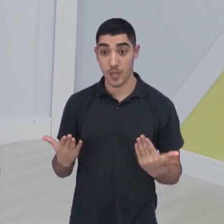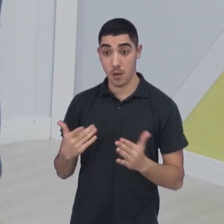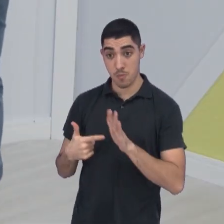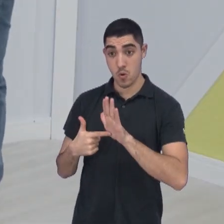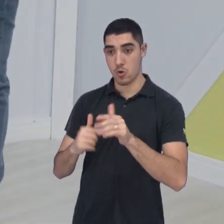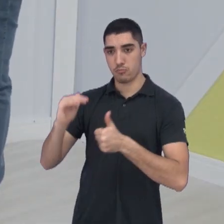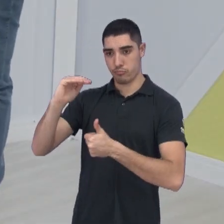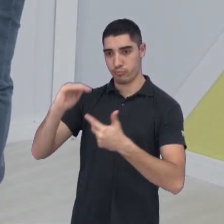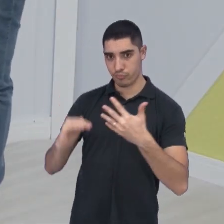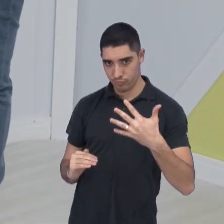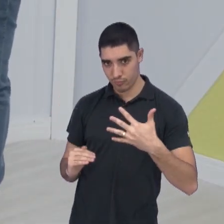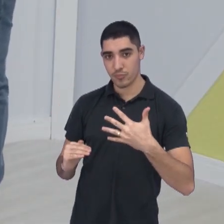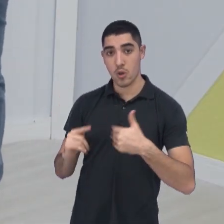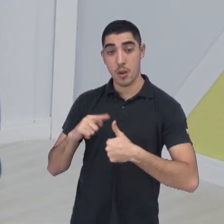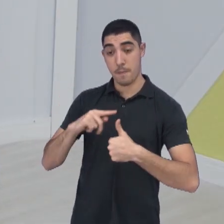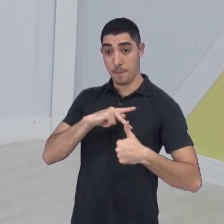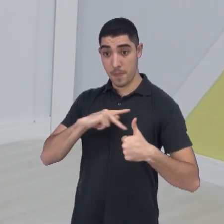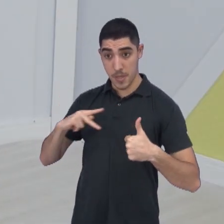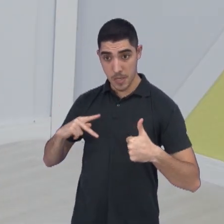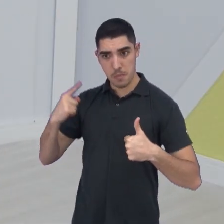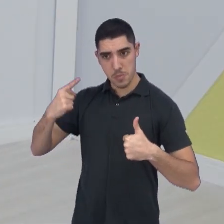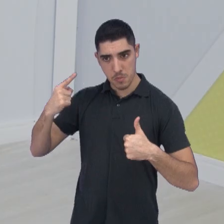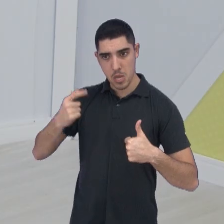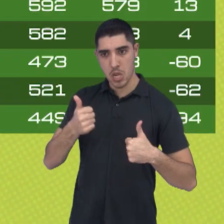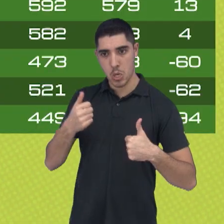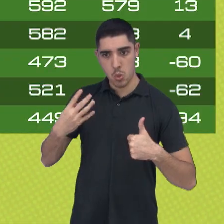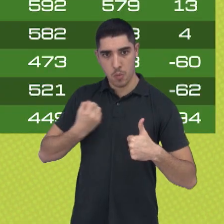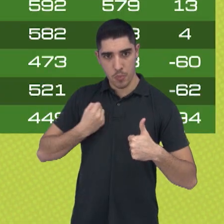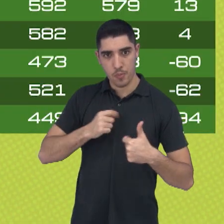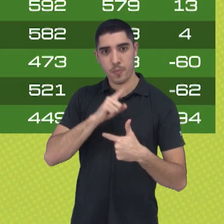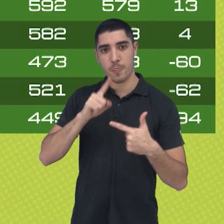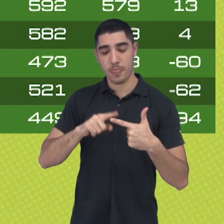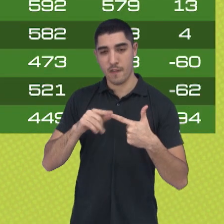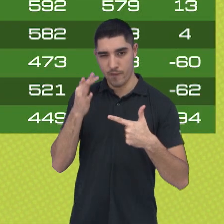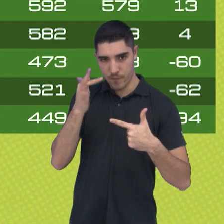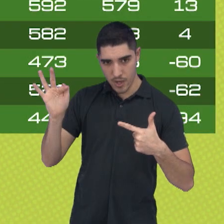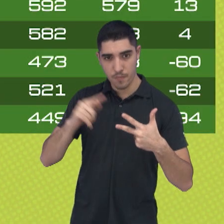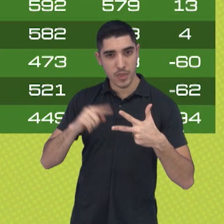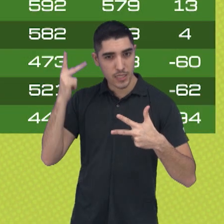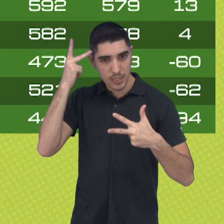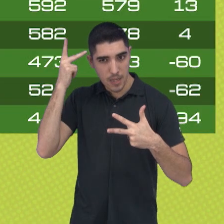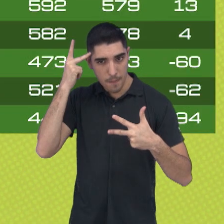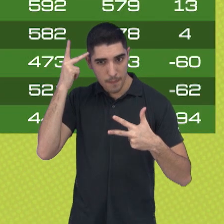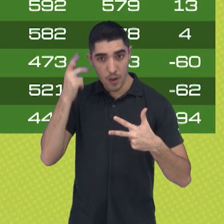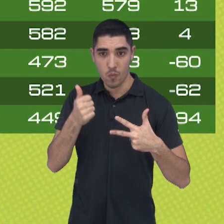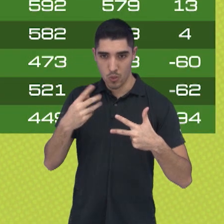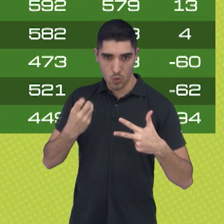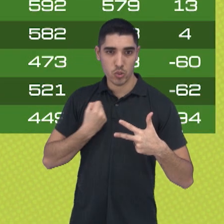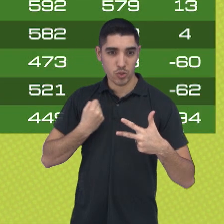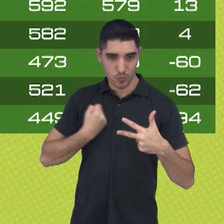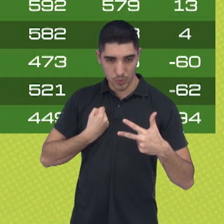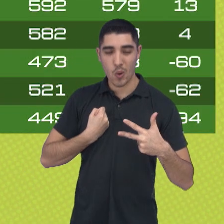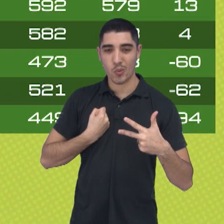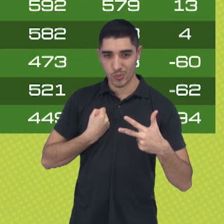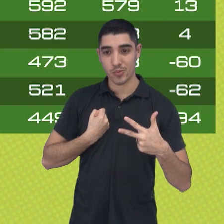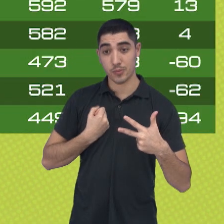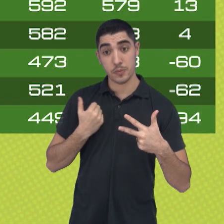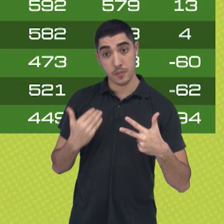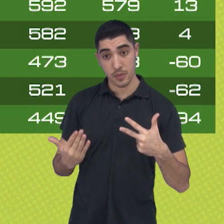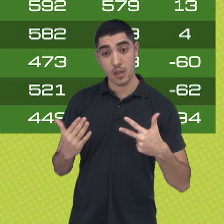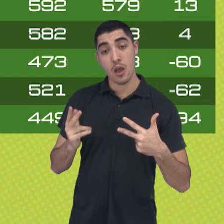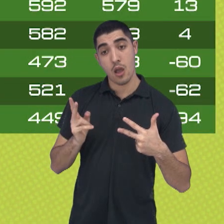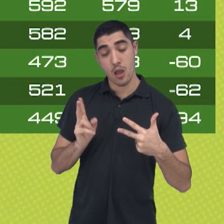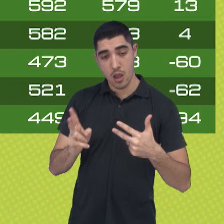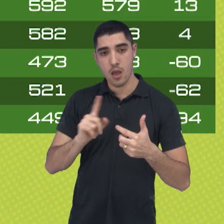do Campeonato Paulista, que mostra o Pinheiros na liderança com 14 pontos, seguido pelo Franca e o São Paulo também com 14. Pelos critérios de desempate, fica